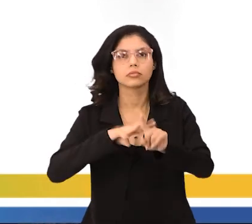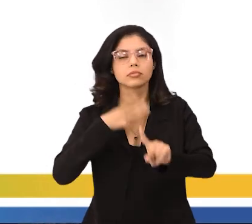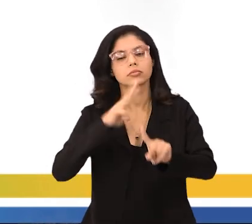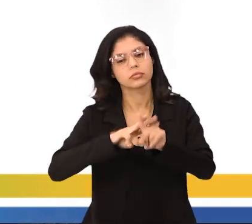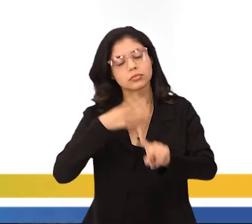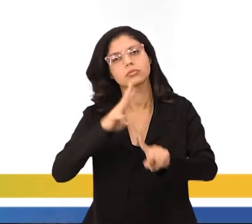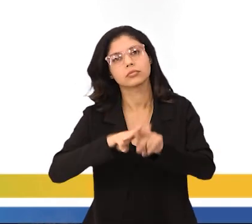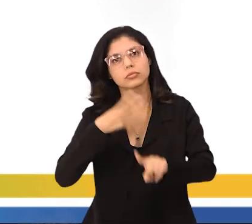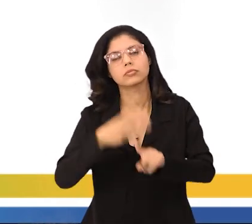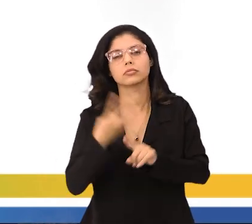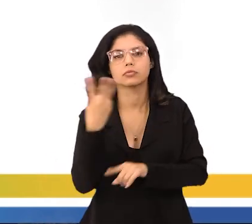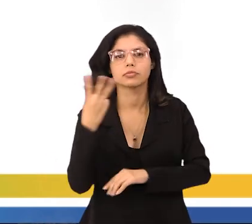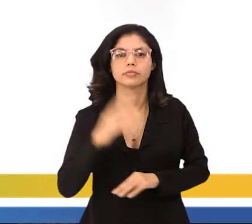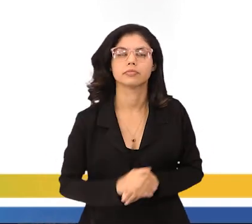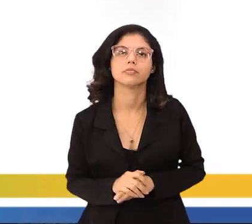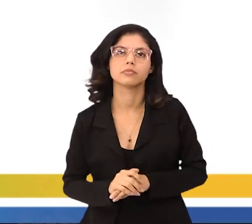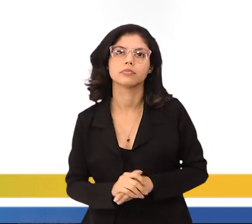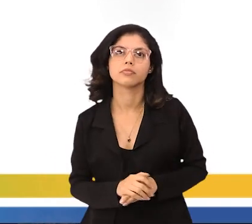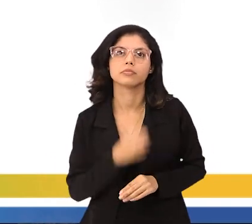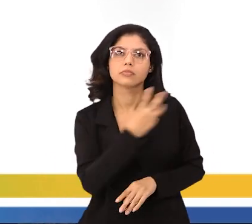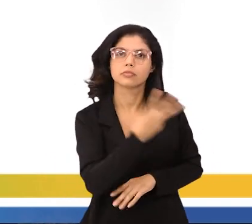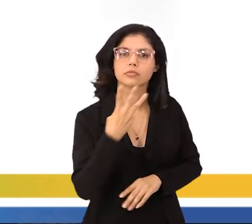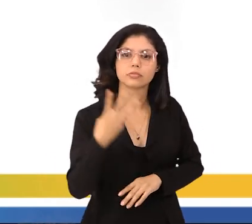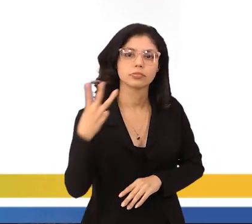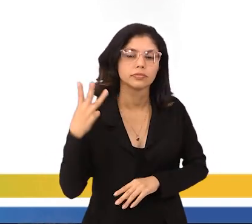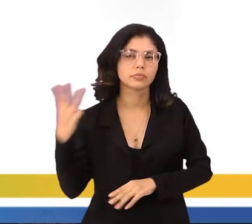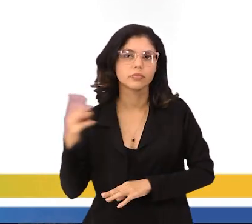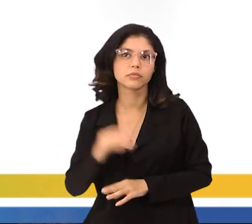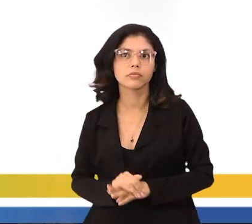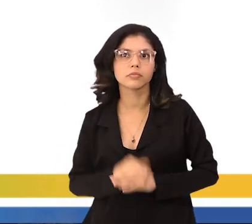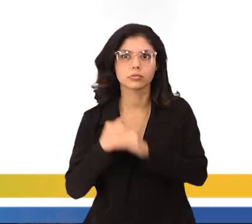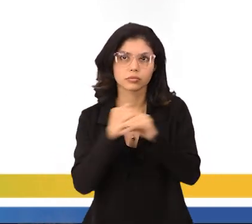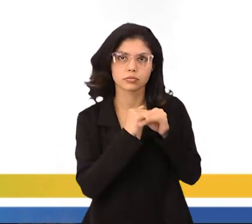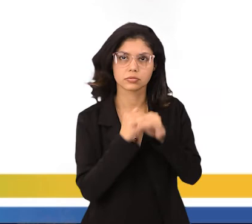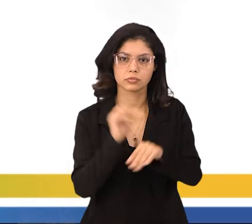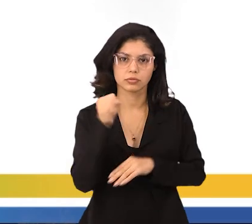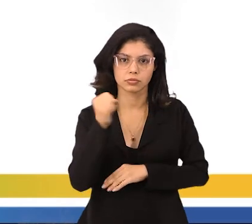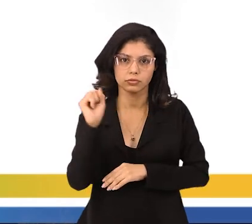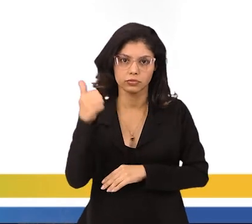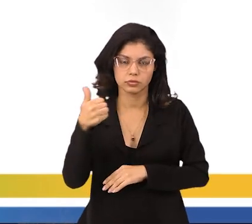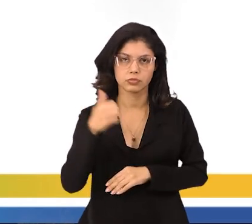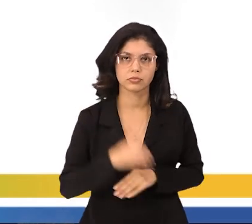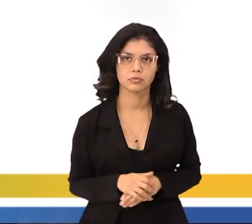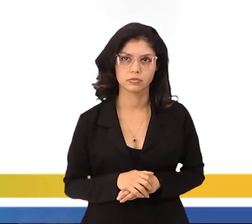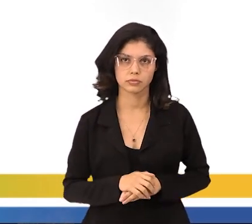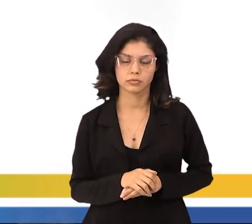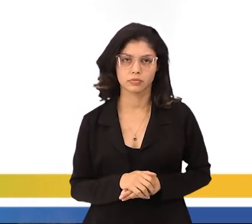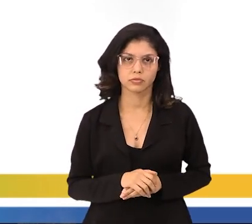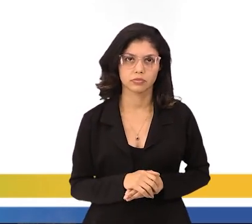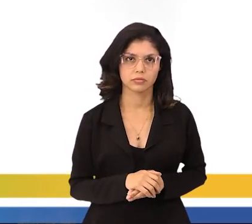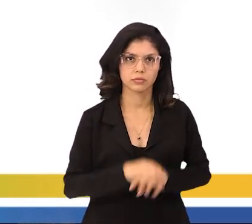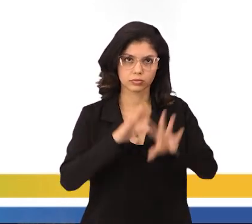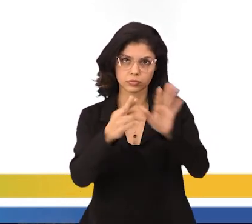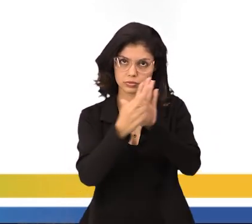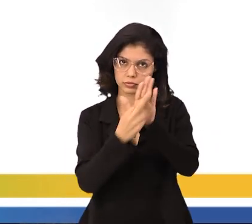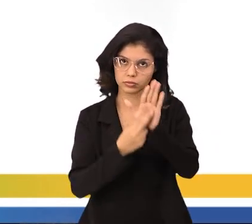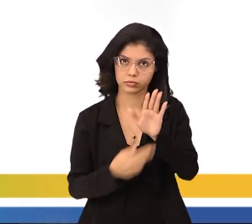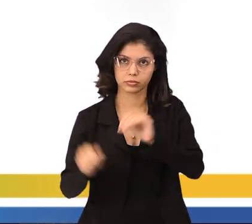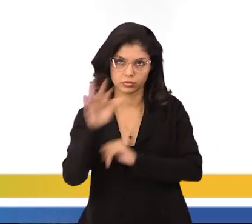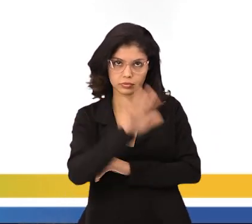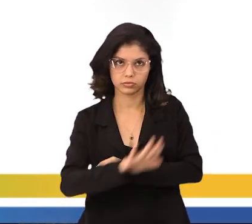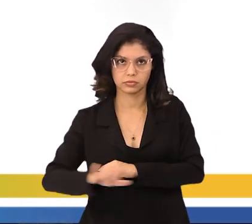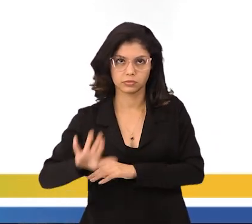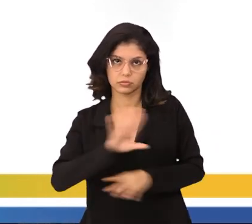do triplo de 3, né? 3 vezes 3 vezes 3 vezes 3 igual a 81, né? Essa regra é